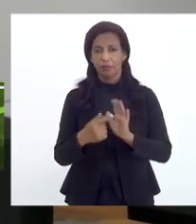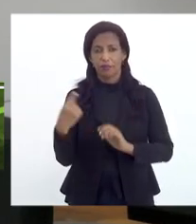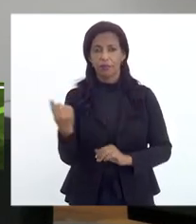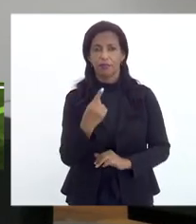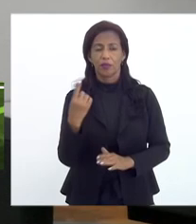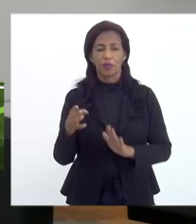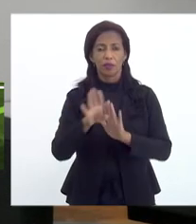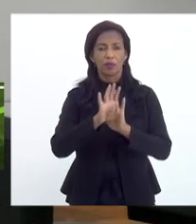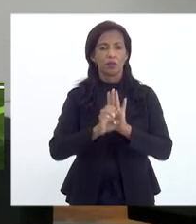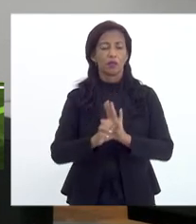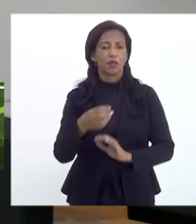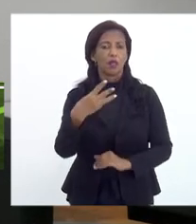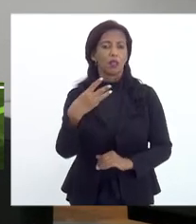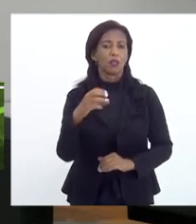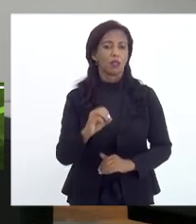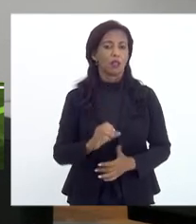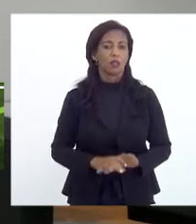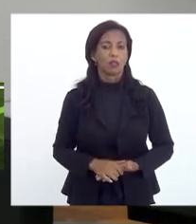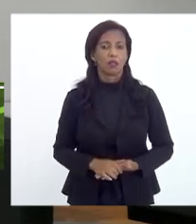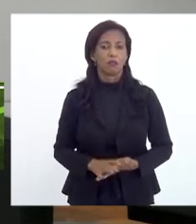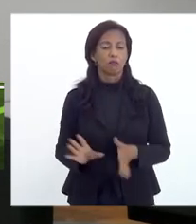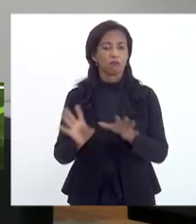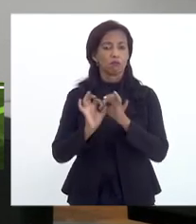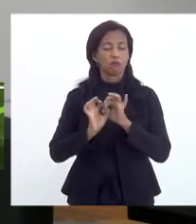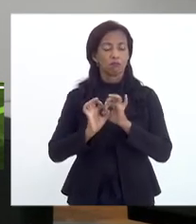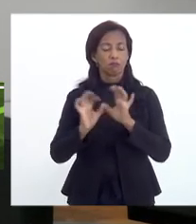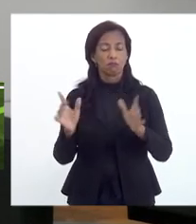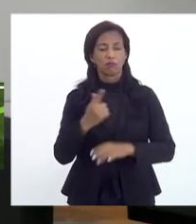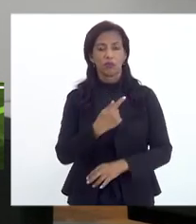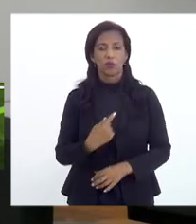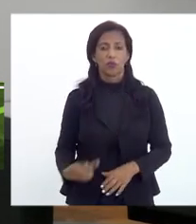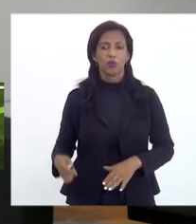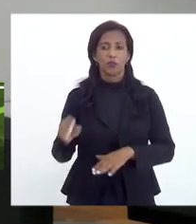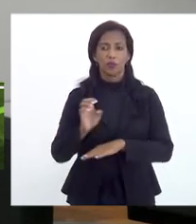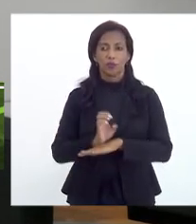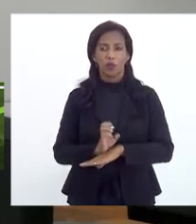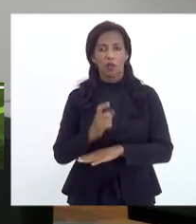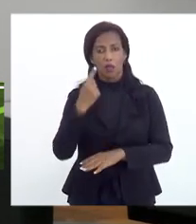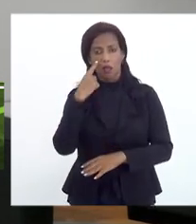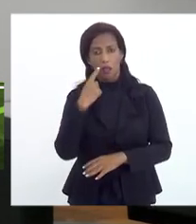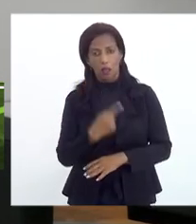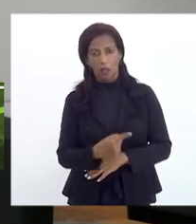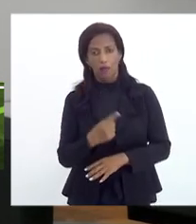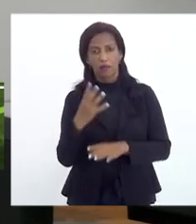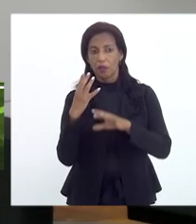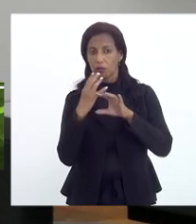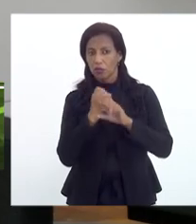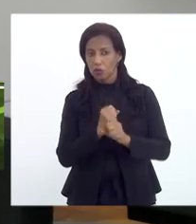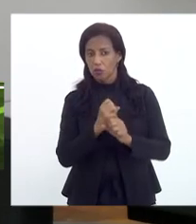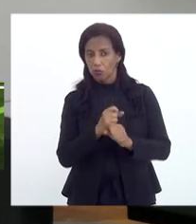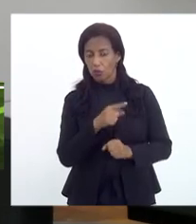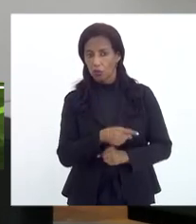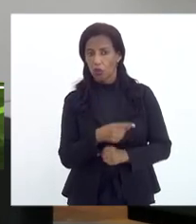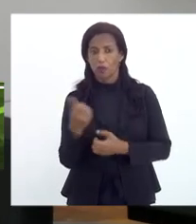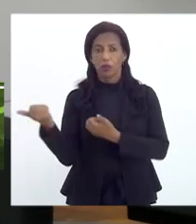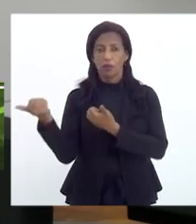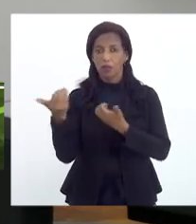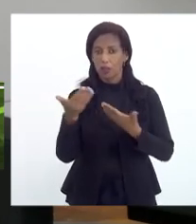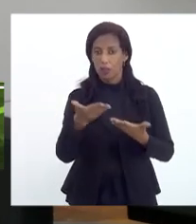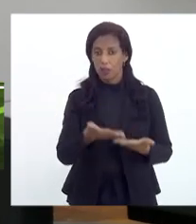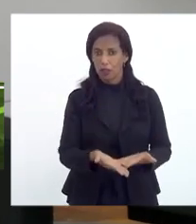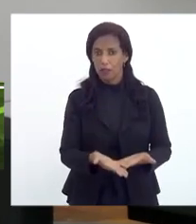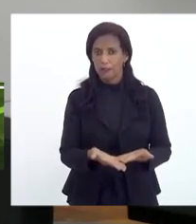nossa emenda Número 30 Que autoriza O governo do estado A rever Essas contas Trazendo